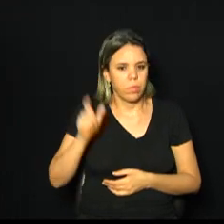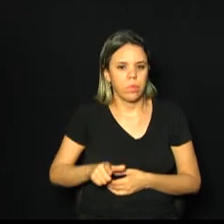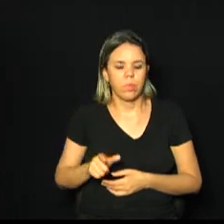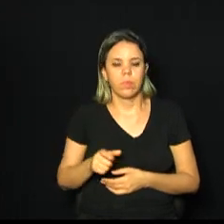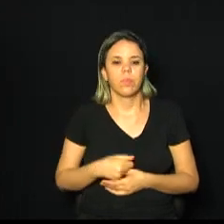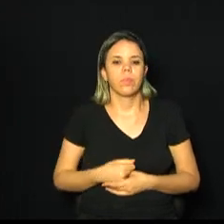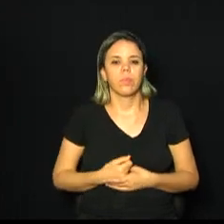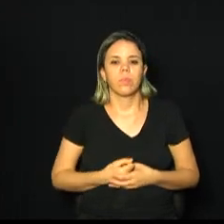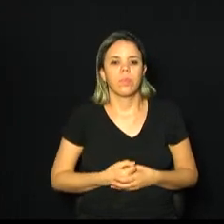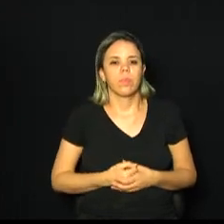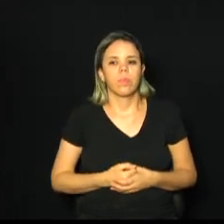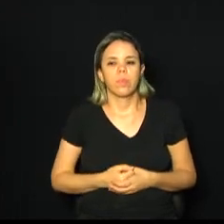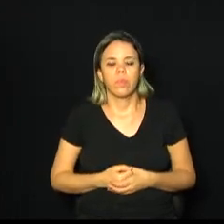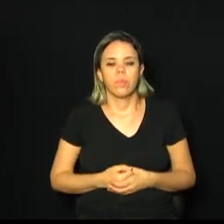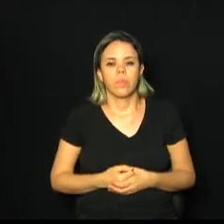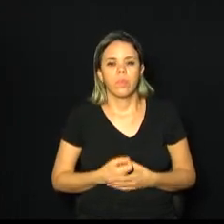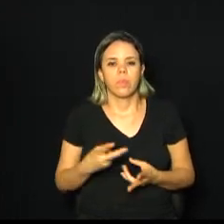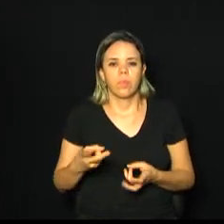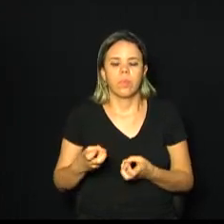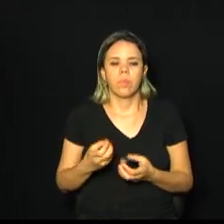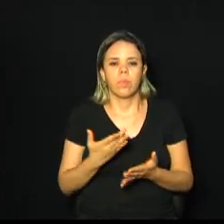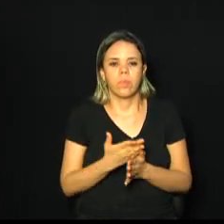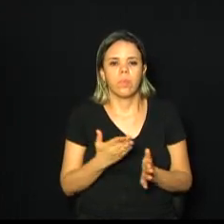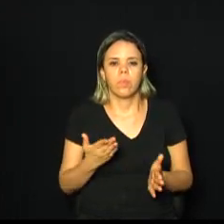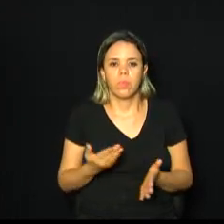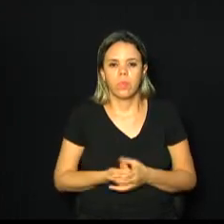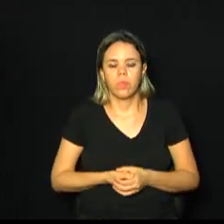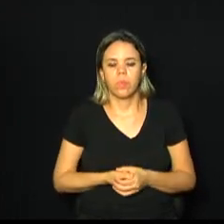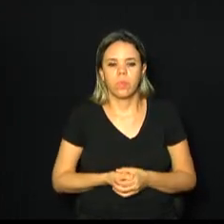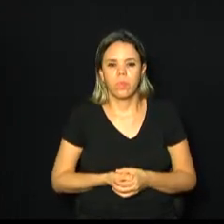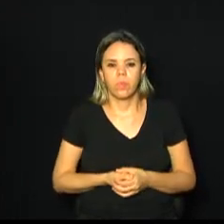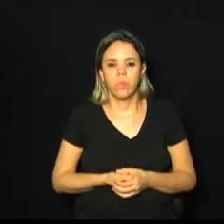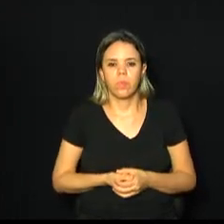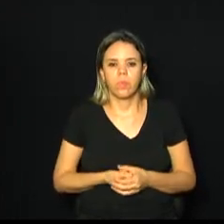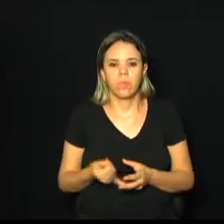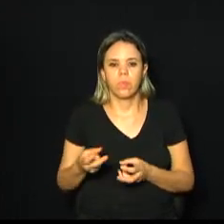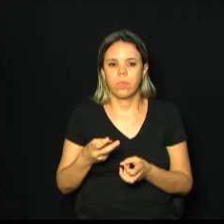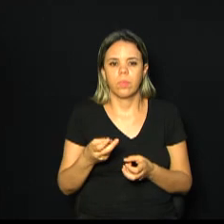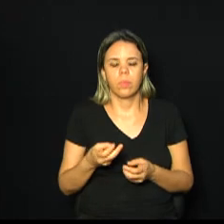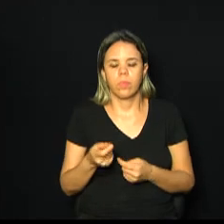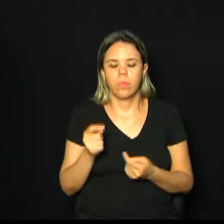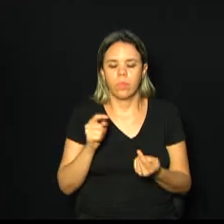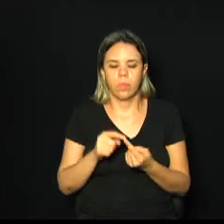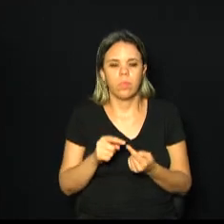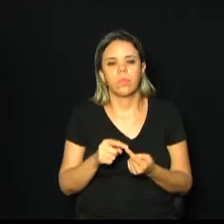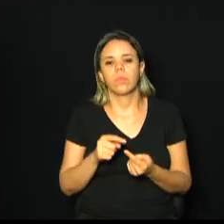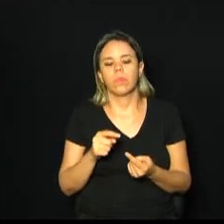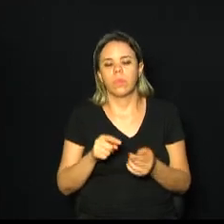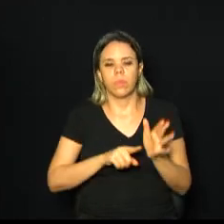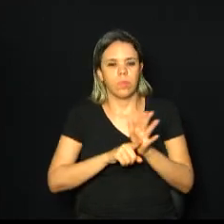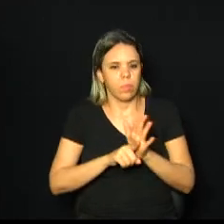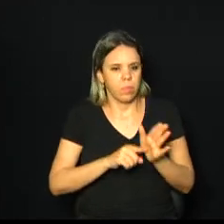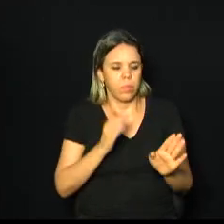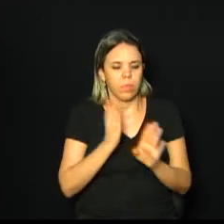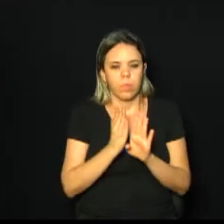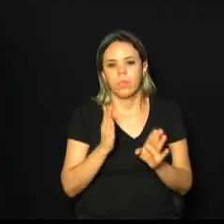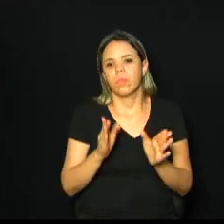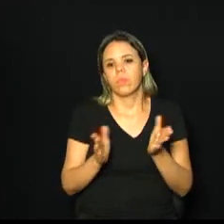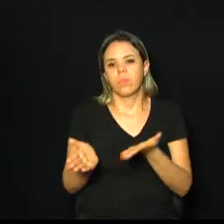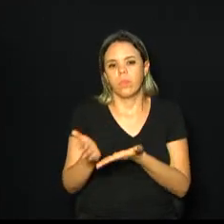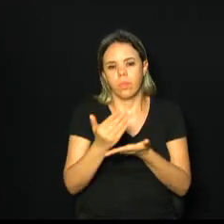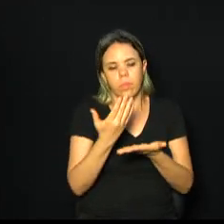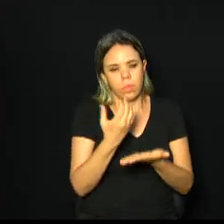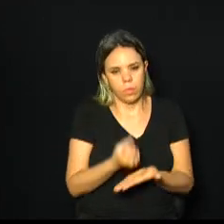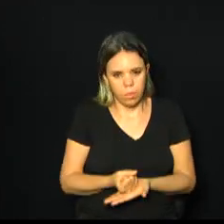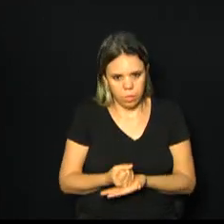física, identificada ou identificável. A identificação de maneira direta ou indireta, que o dado se enquadra